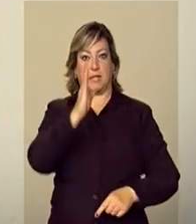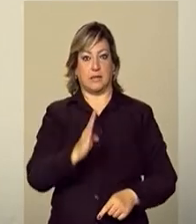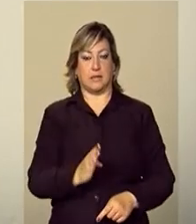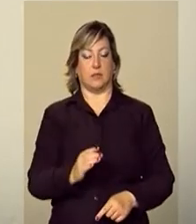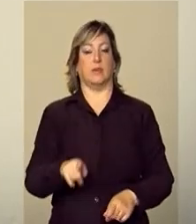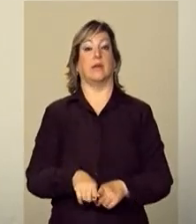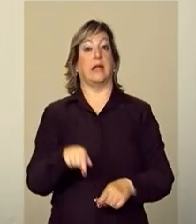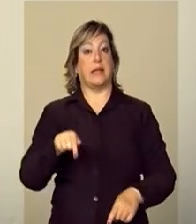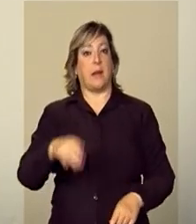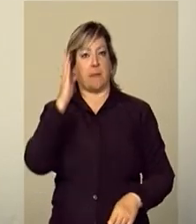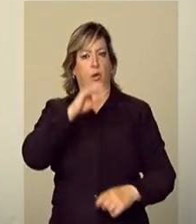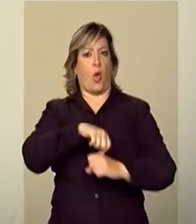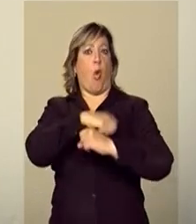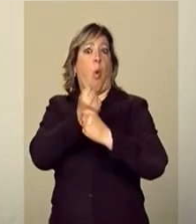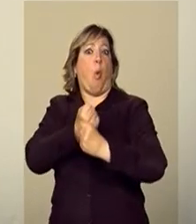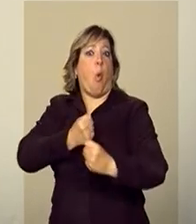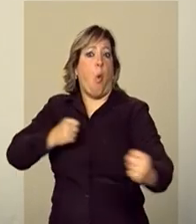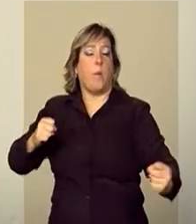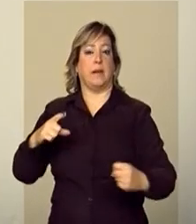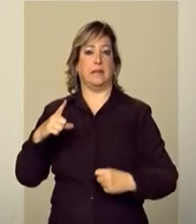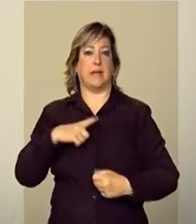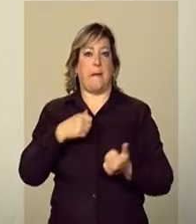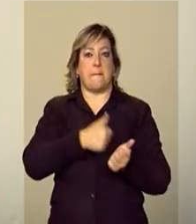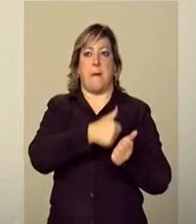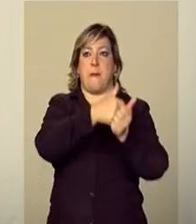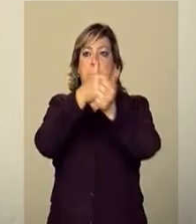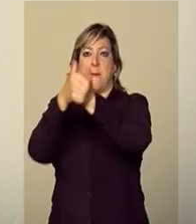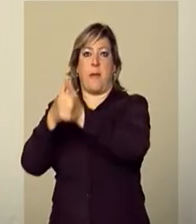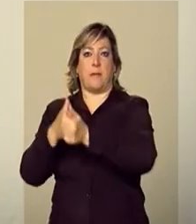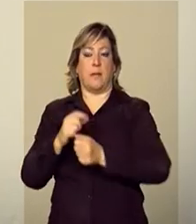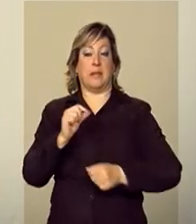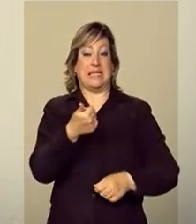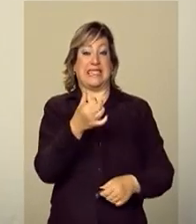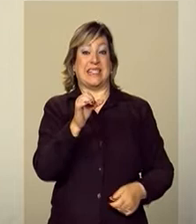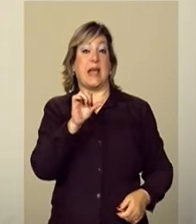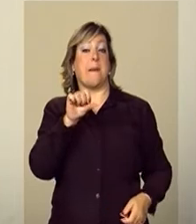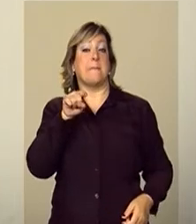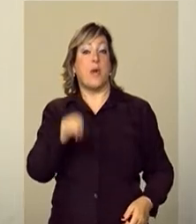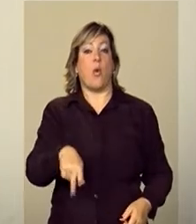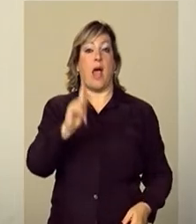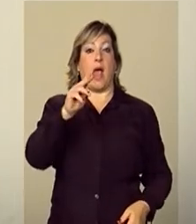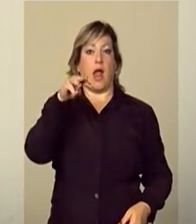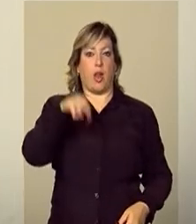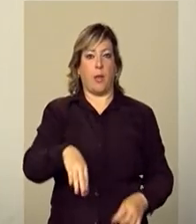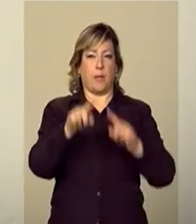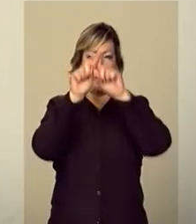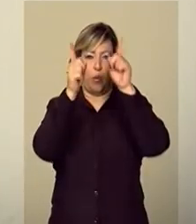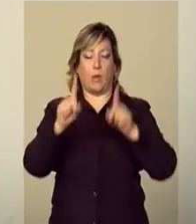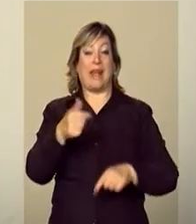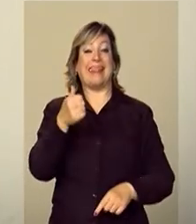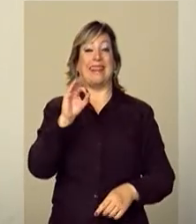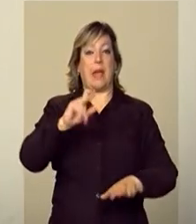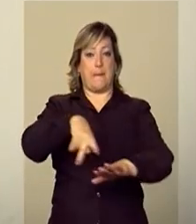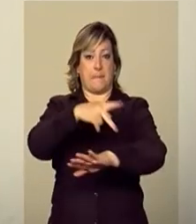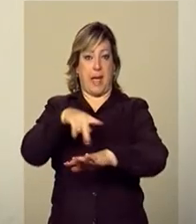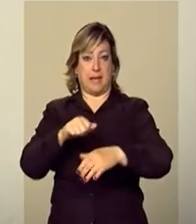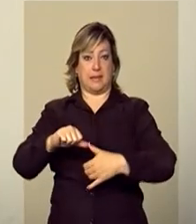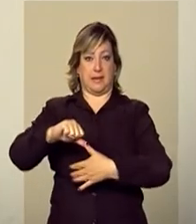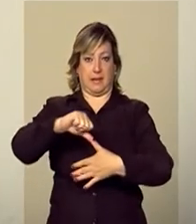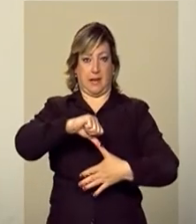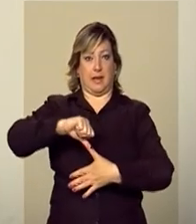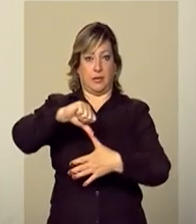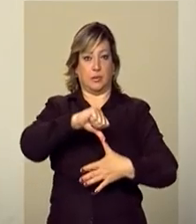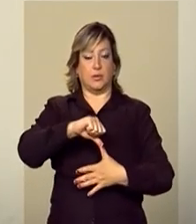Luciano o Brasil tem uma fronteira gigantesca de mais de 16 mil km com dez países da América do Sul